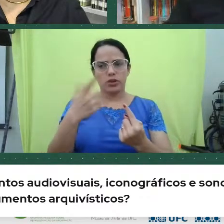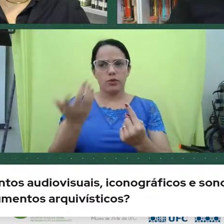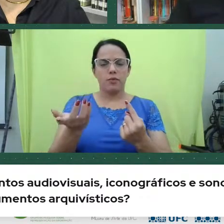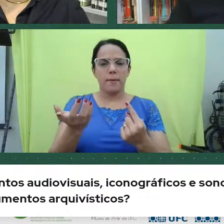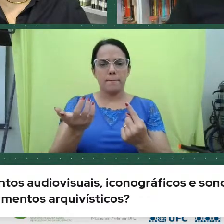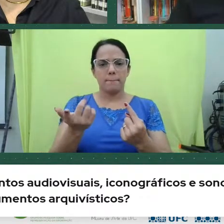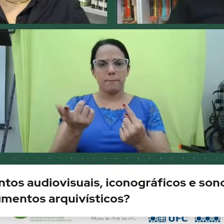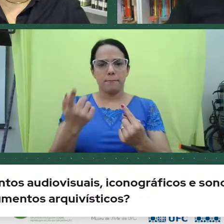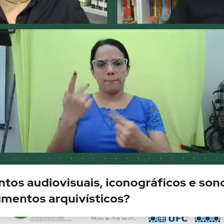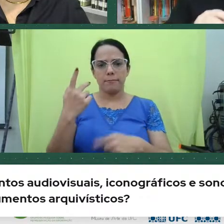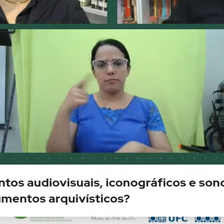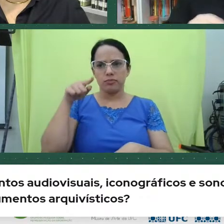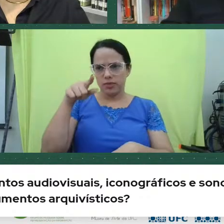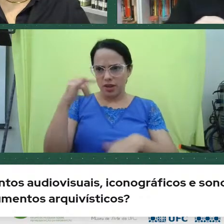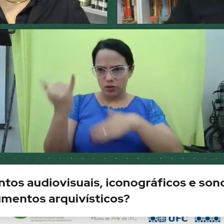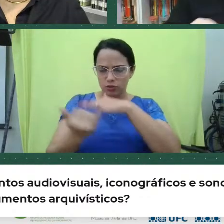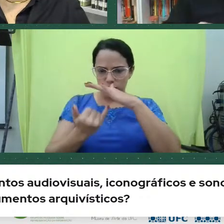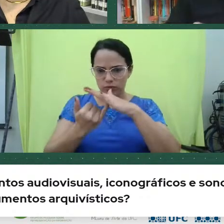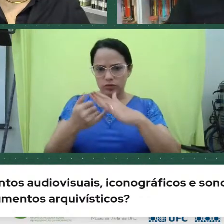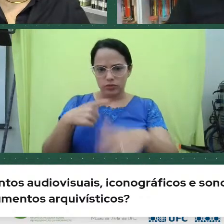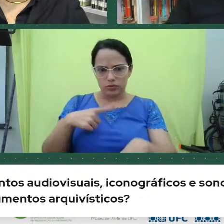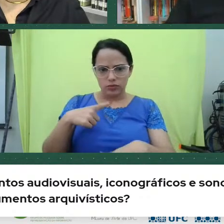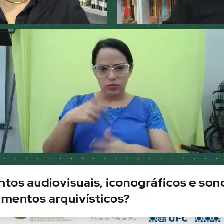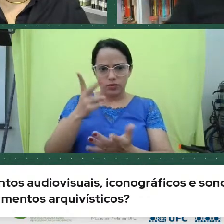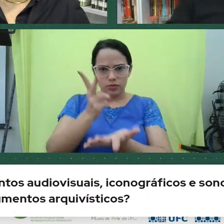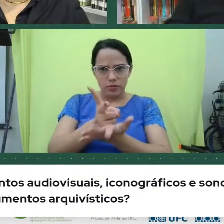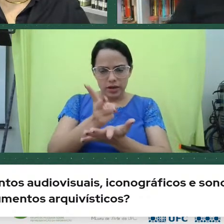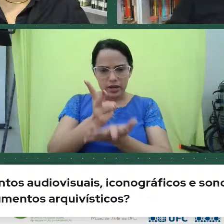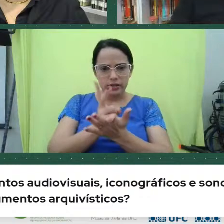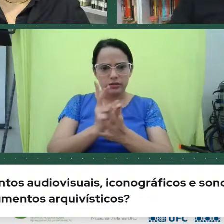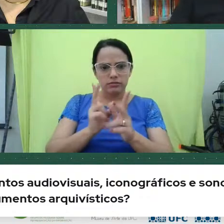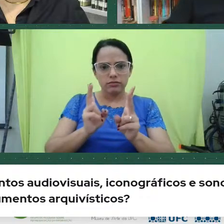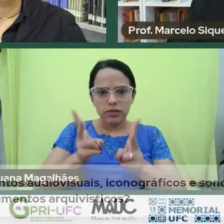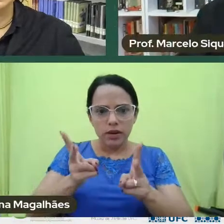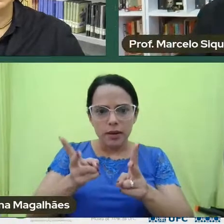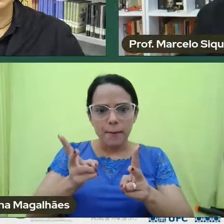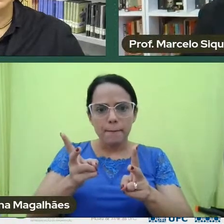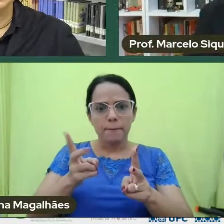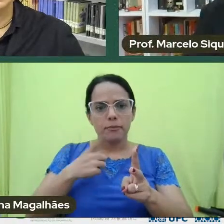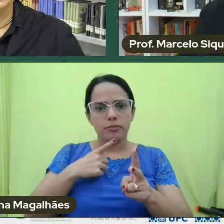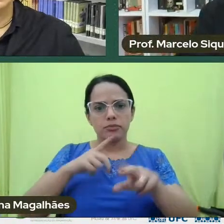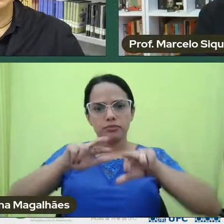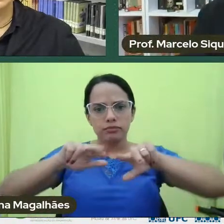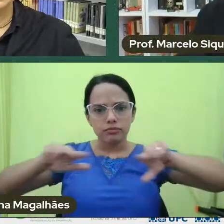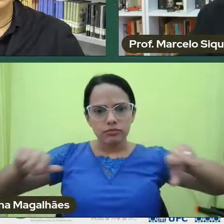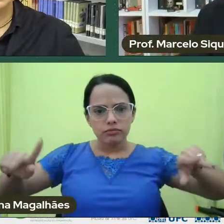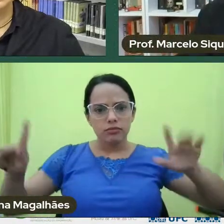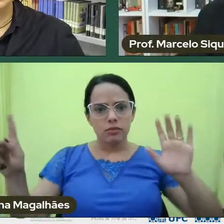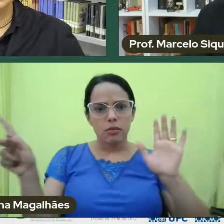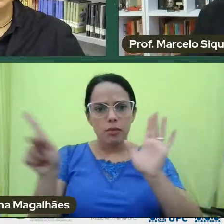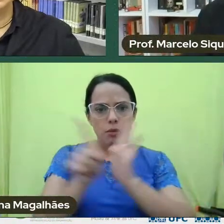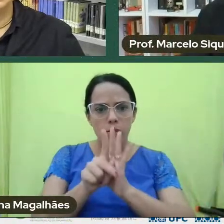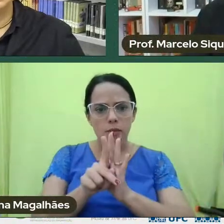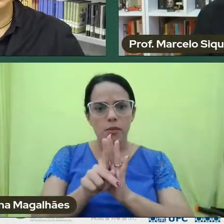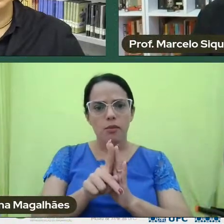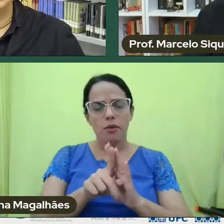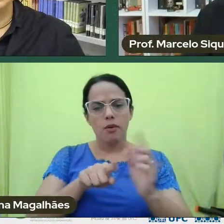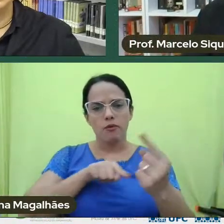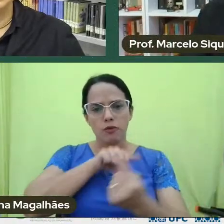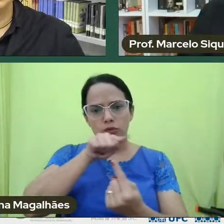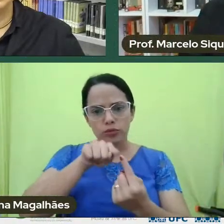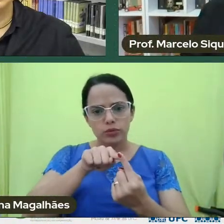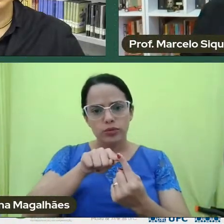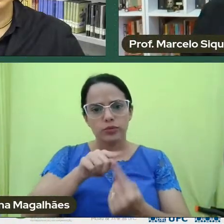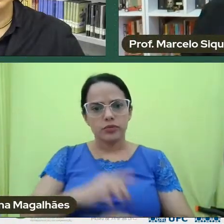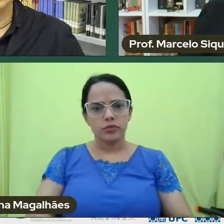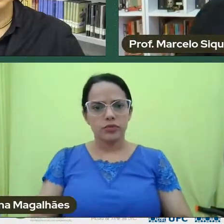A sua instituição, ela preserva o audiovisual dentro de um quadro de arranjo integrado com a sua função, o seu contexto?